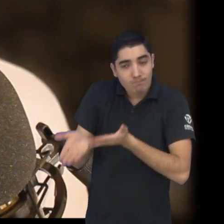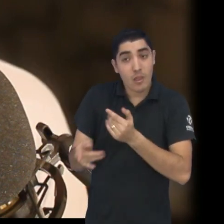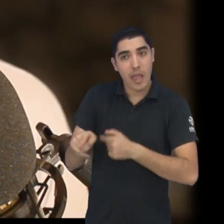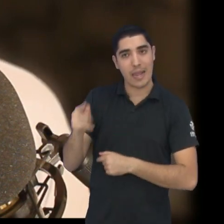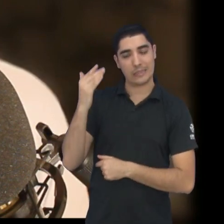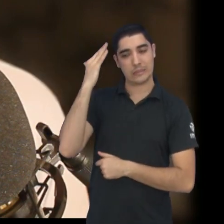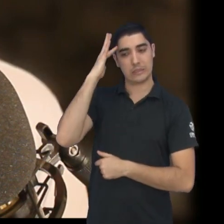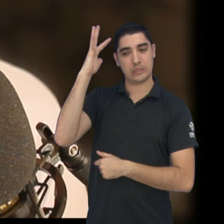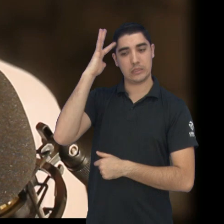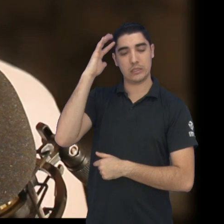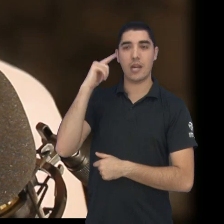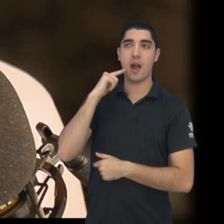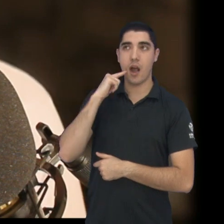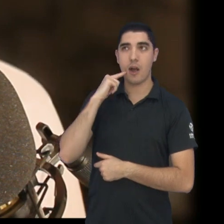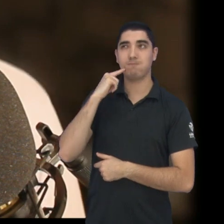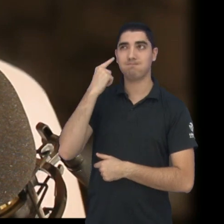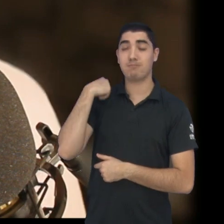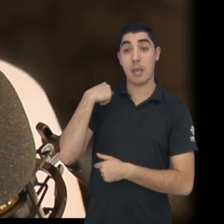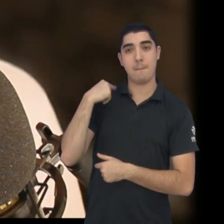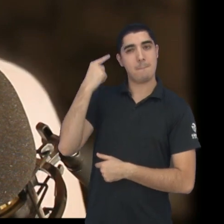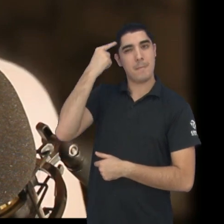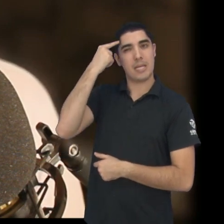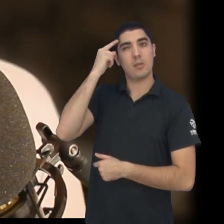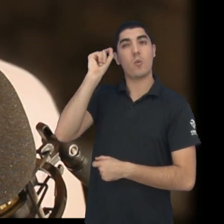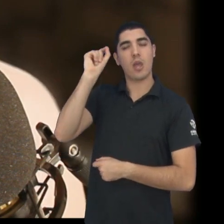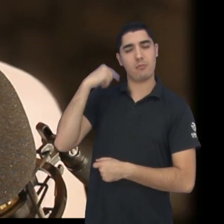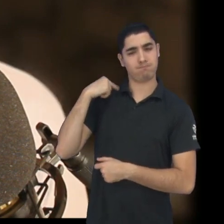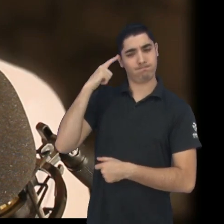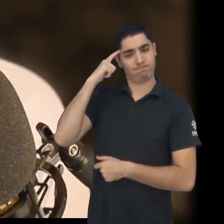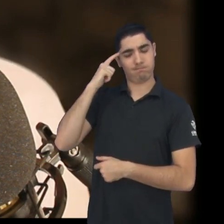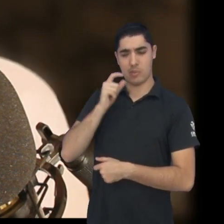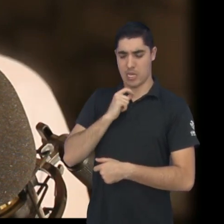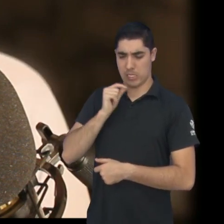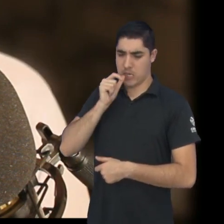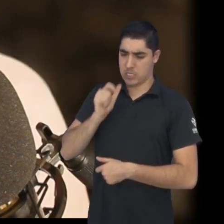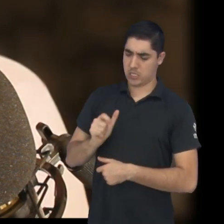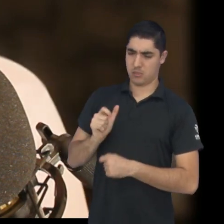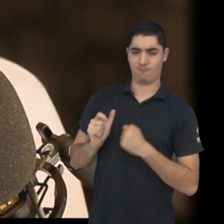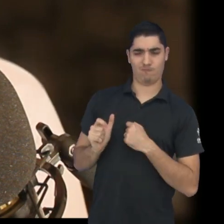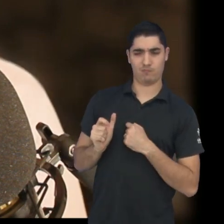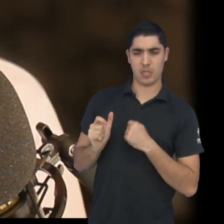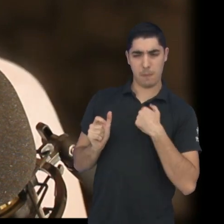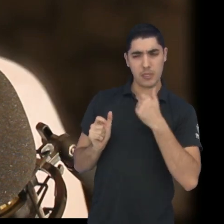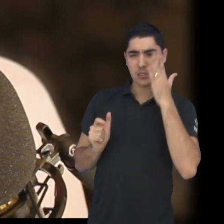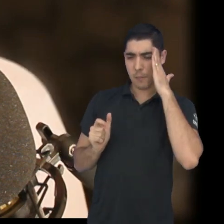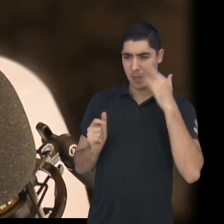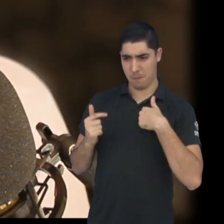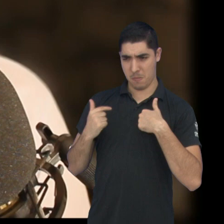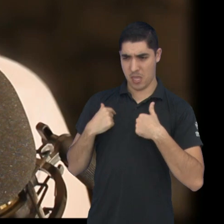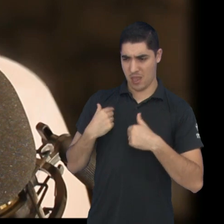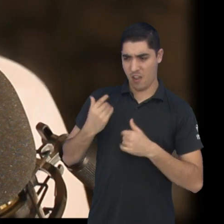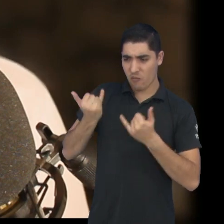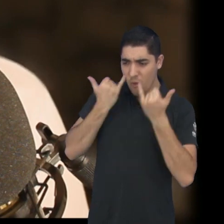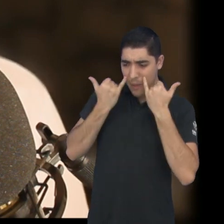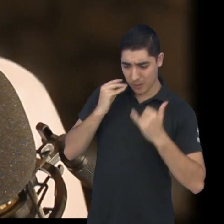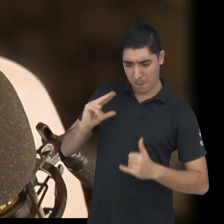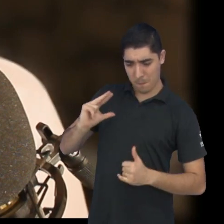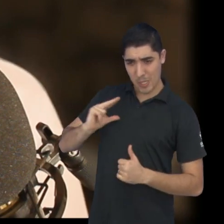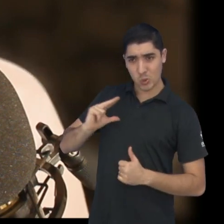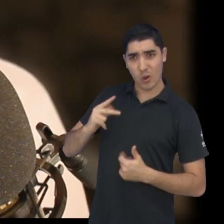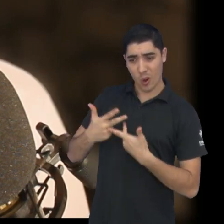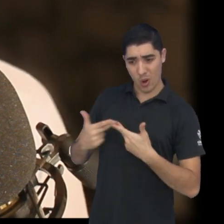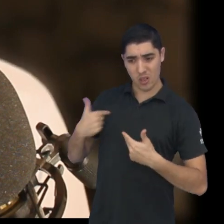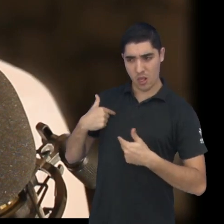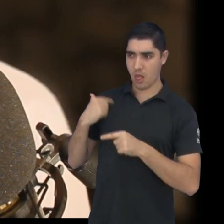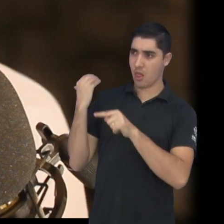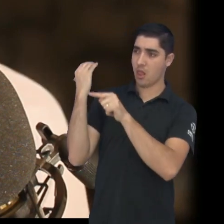Ter um pensamento crítico dessas crianças em como elas utilizam, como que elas compartilham os seus dados, principalmente dados sensíveis. Crianças,